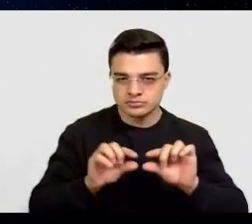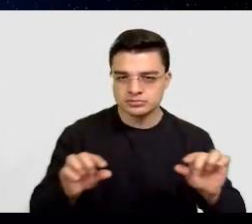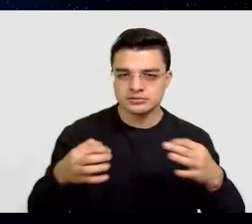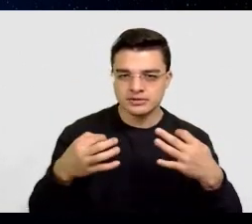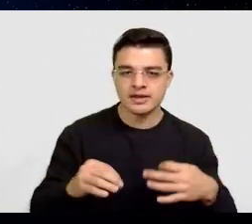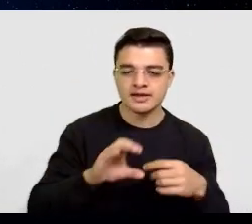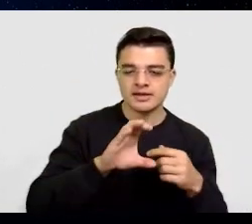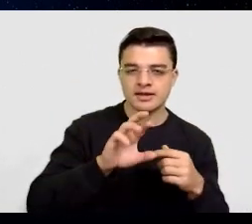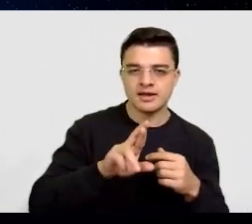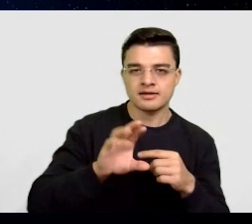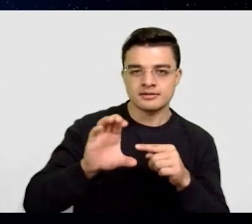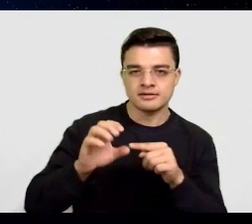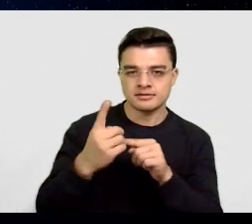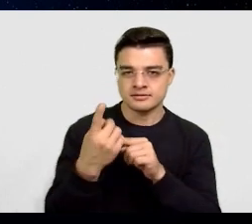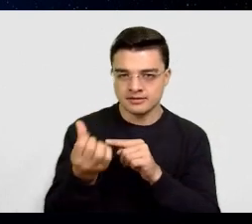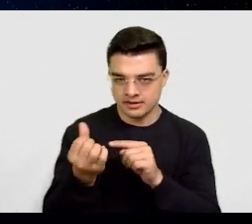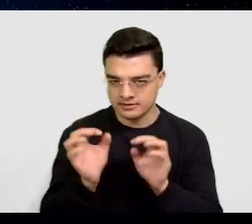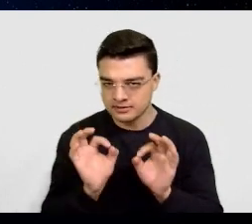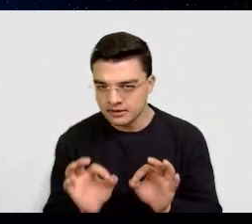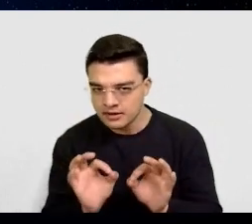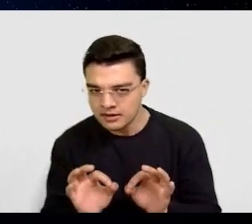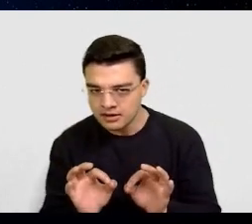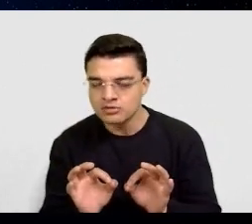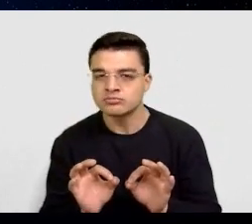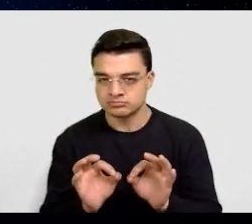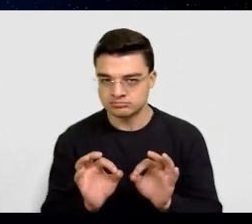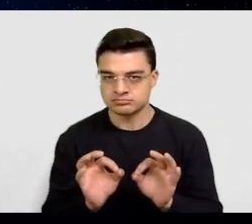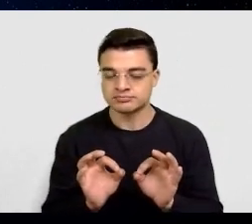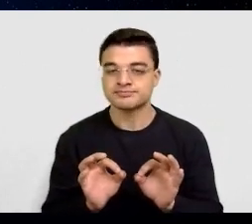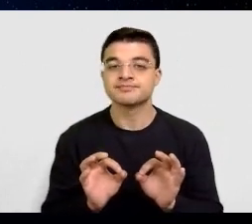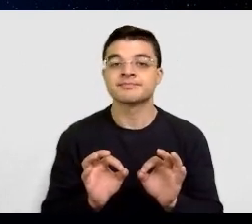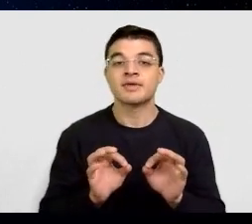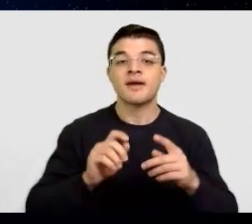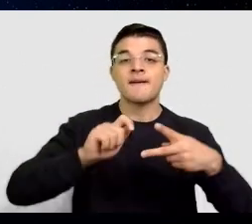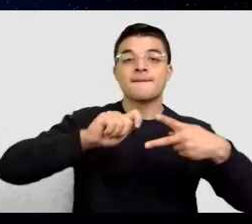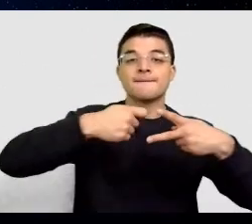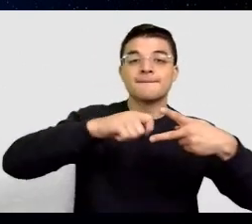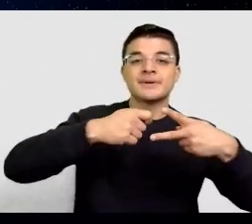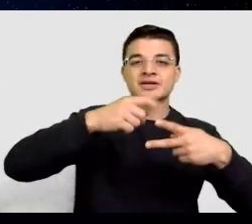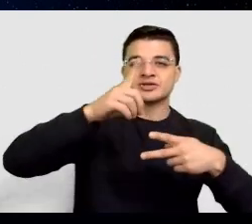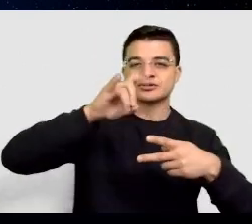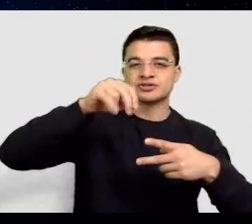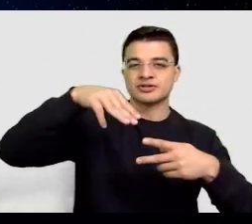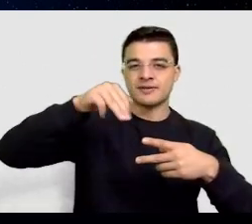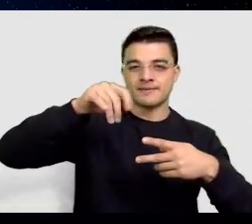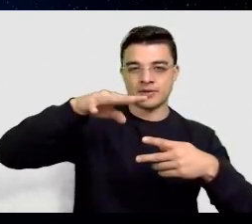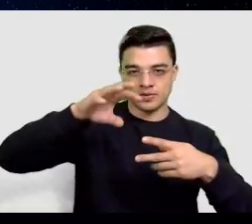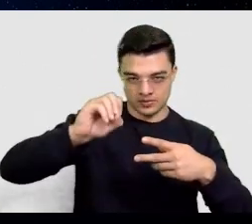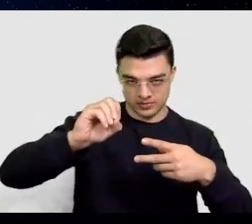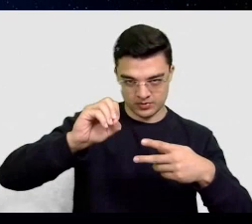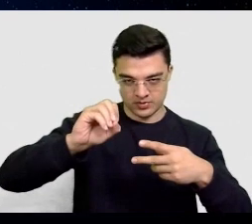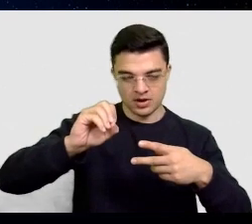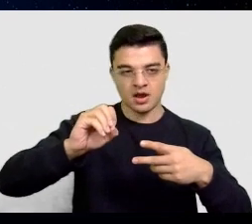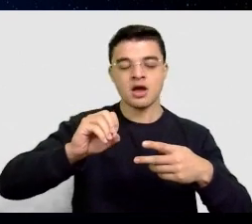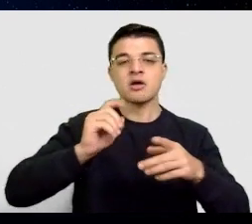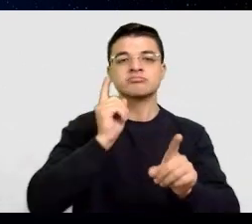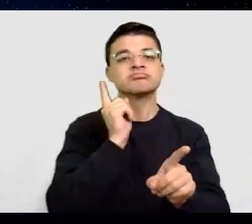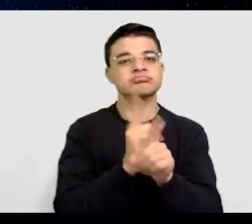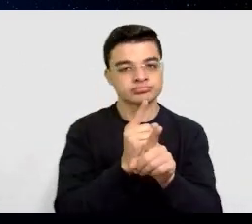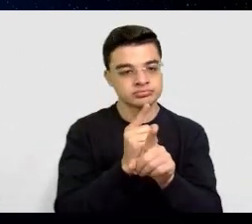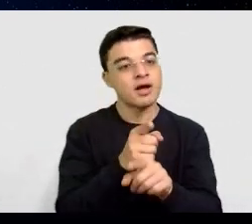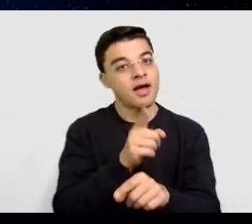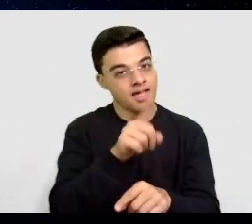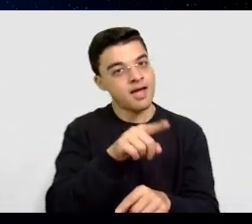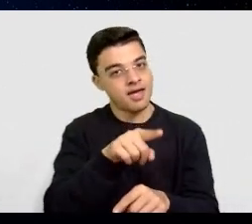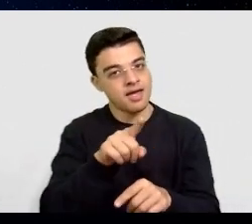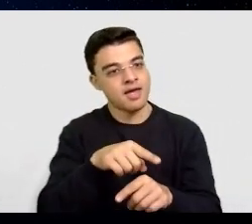está ok. E no caso do Pix dinâmico, uma vez que ele identifica, olha, esse aqui é um BR Code dinâmico, ele tem uma